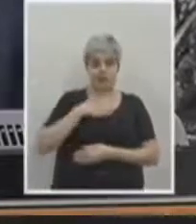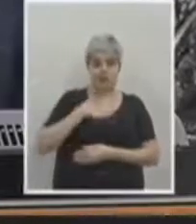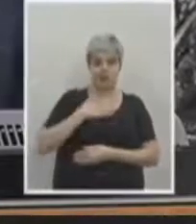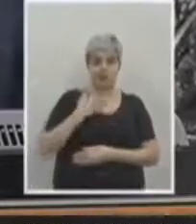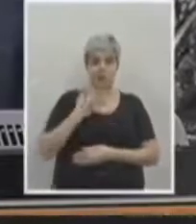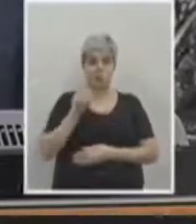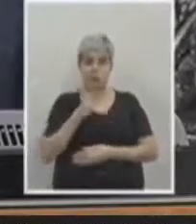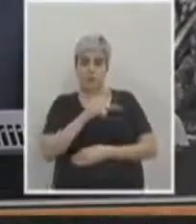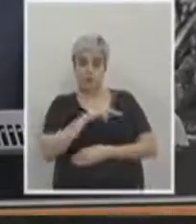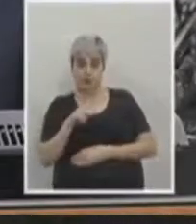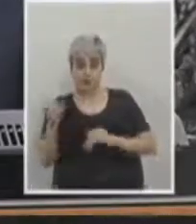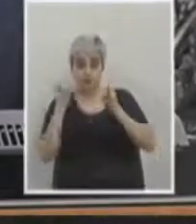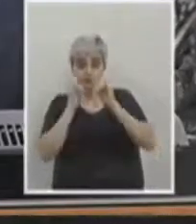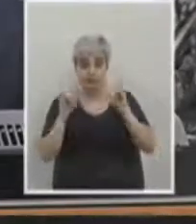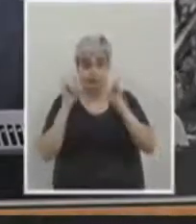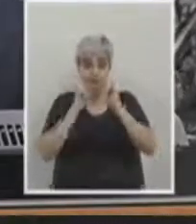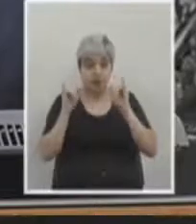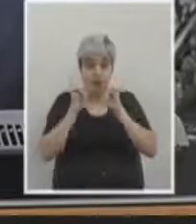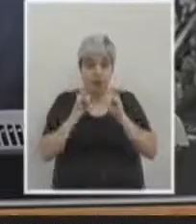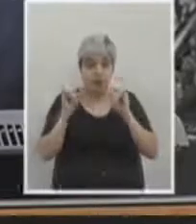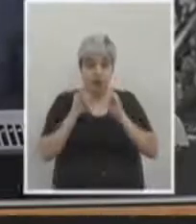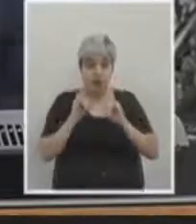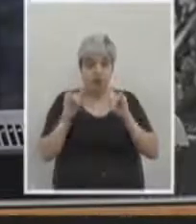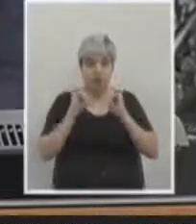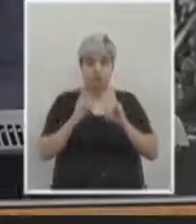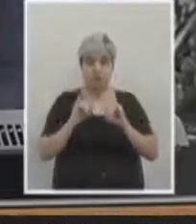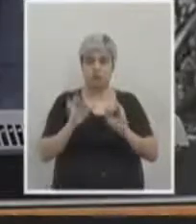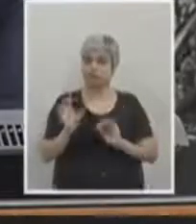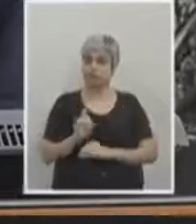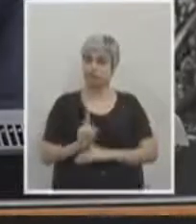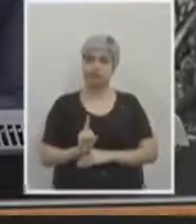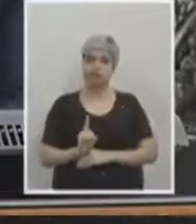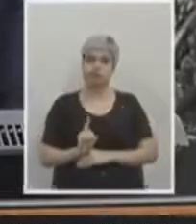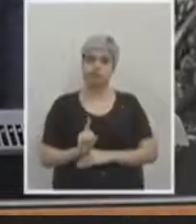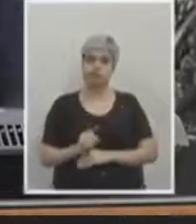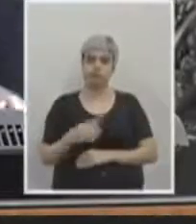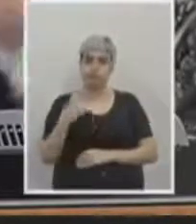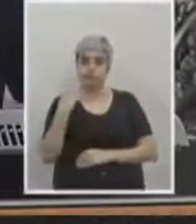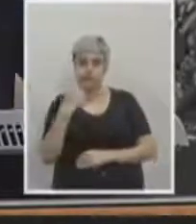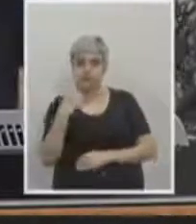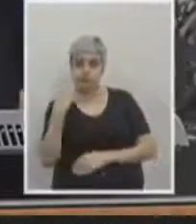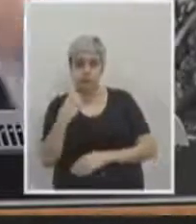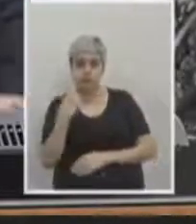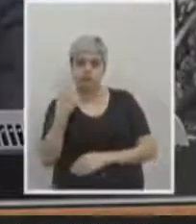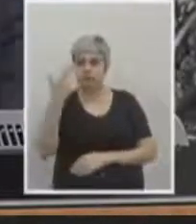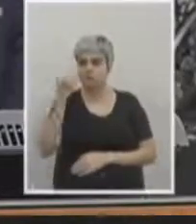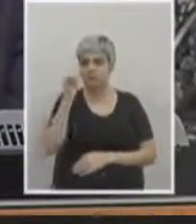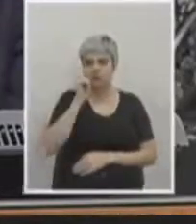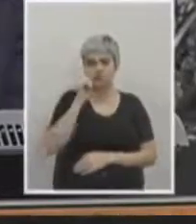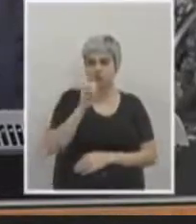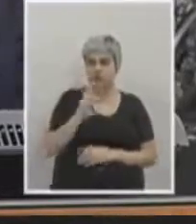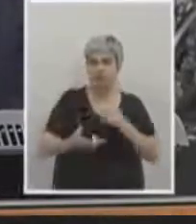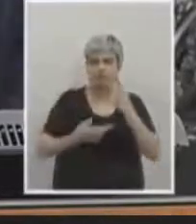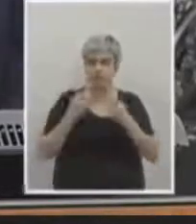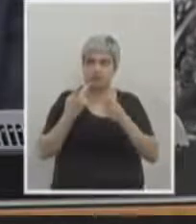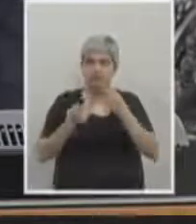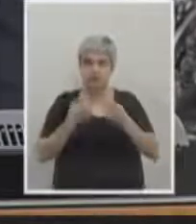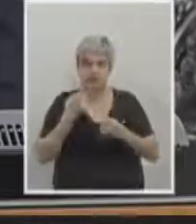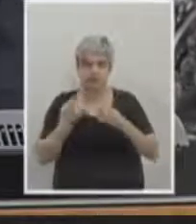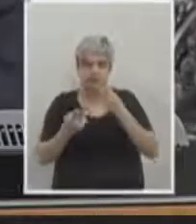está dizendo, não é o deputado professor Cleito, não é a deputada Rosângela Reis. Por que eu estou